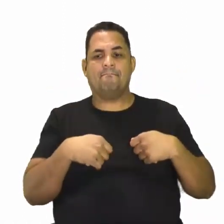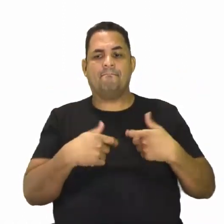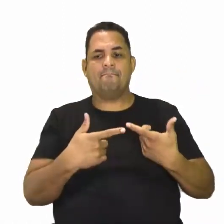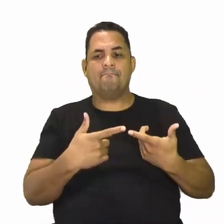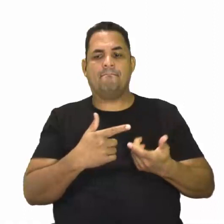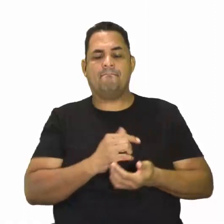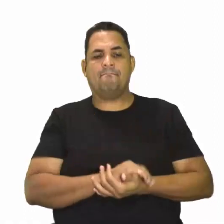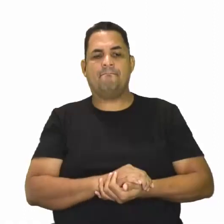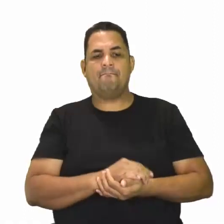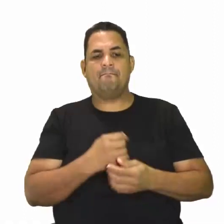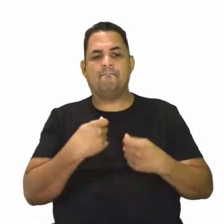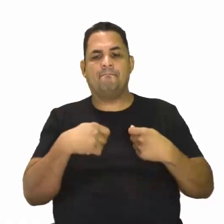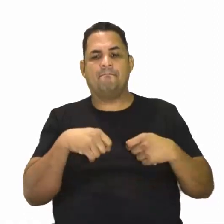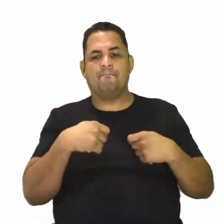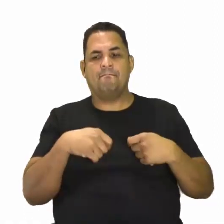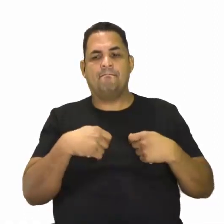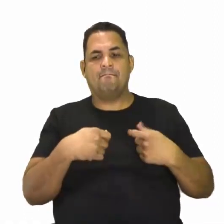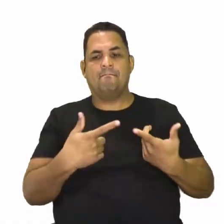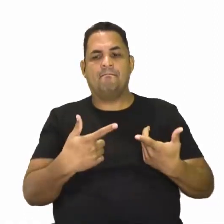necessário